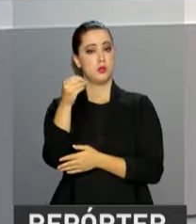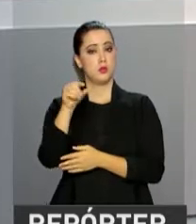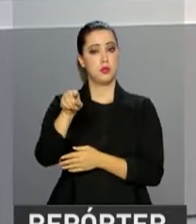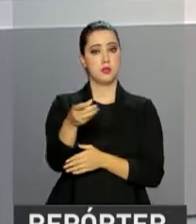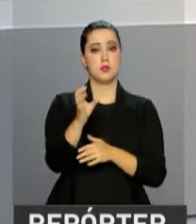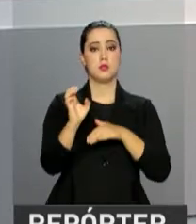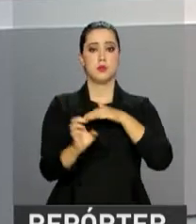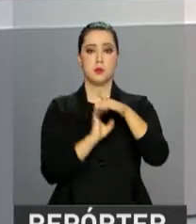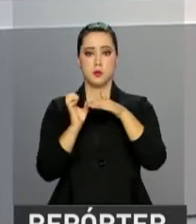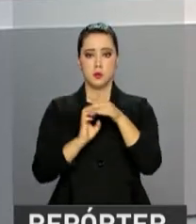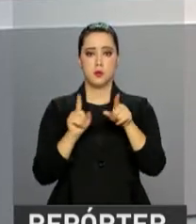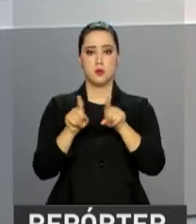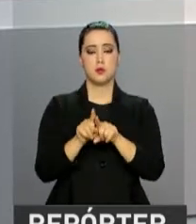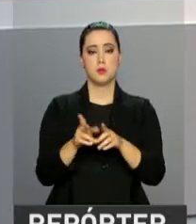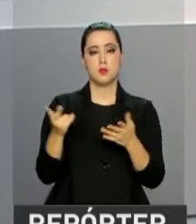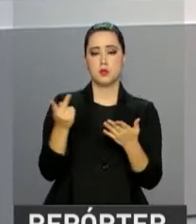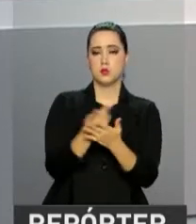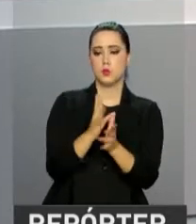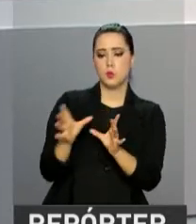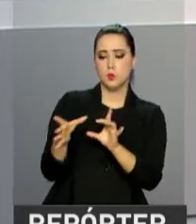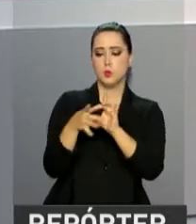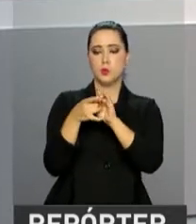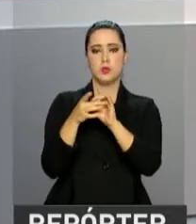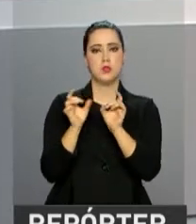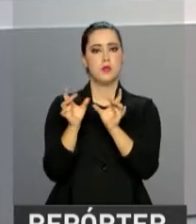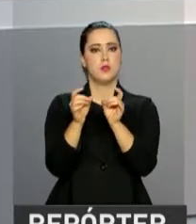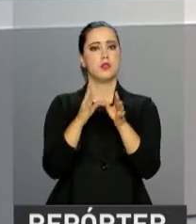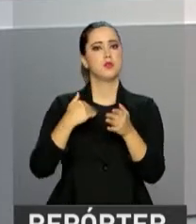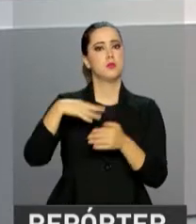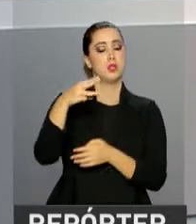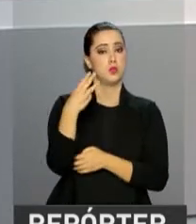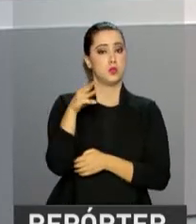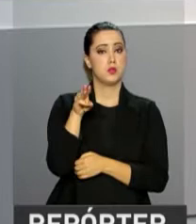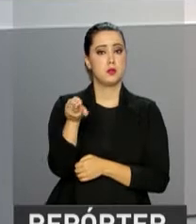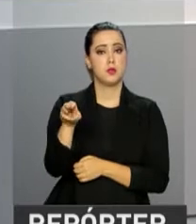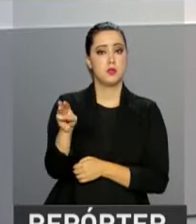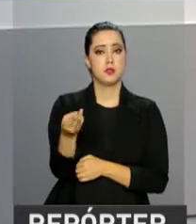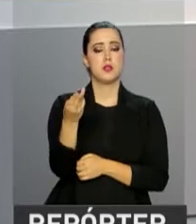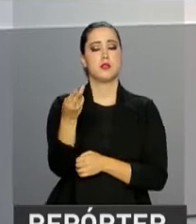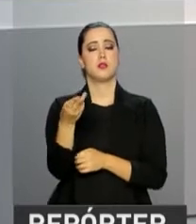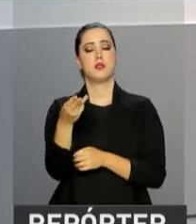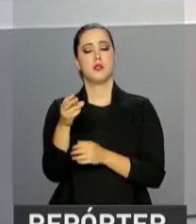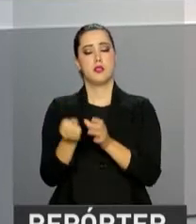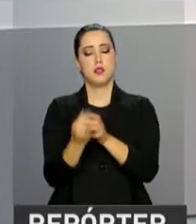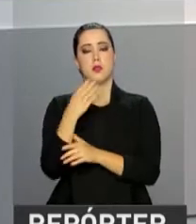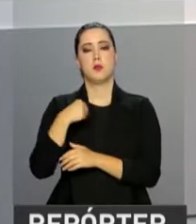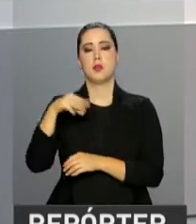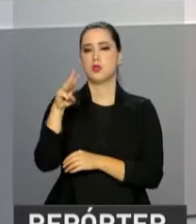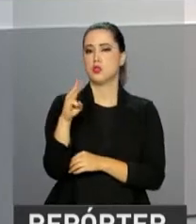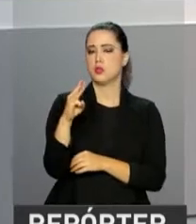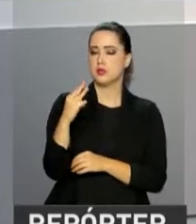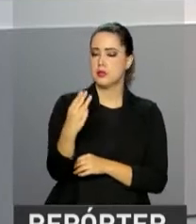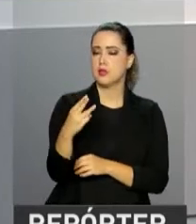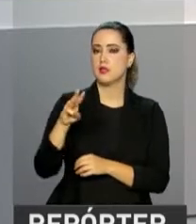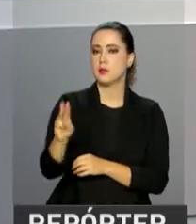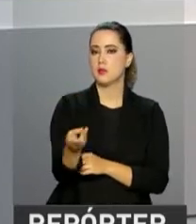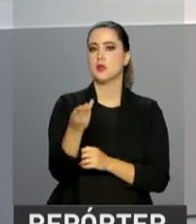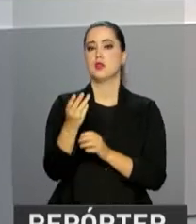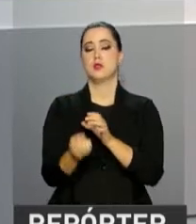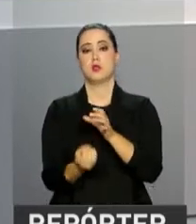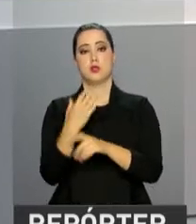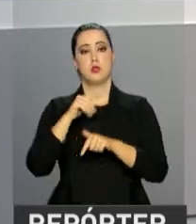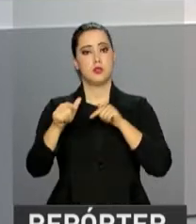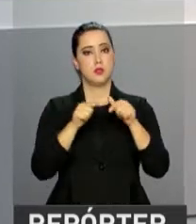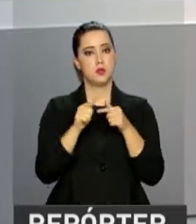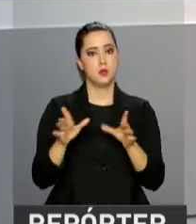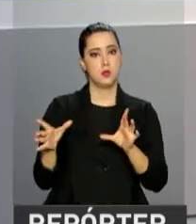arranjos produtivos locais eles já são responsáveis por três milhões de postos de trabalho estão reunidos com outros setores da